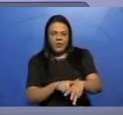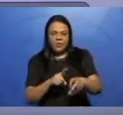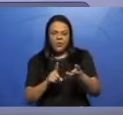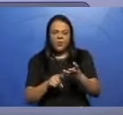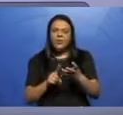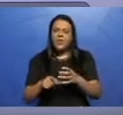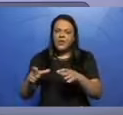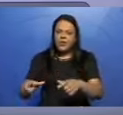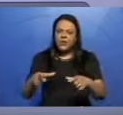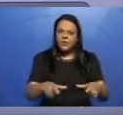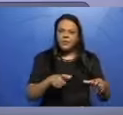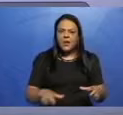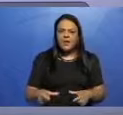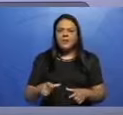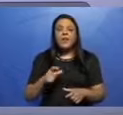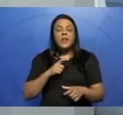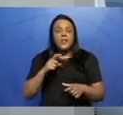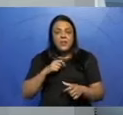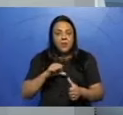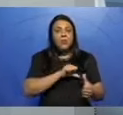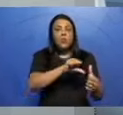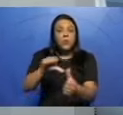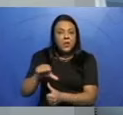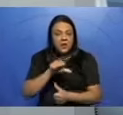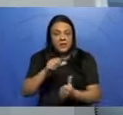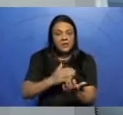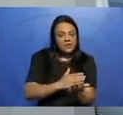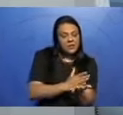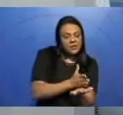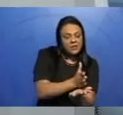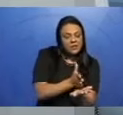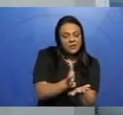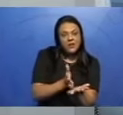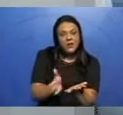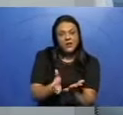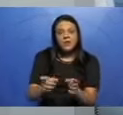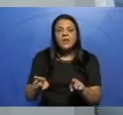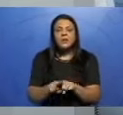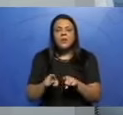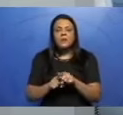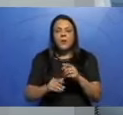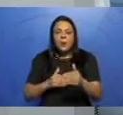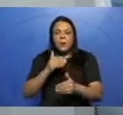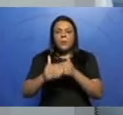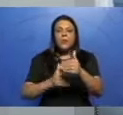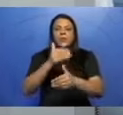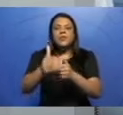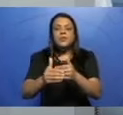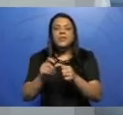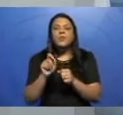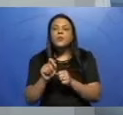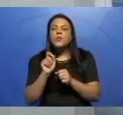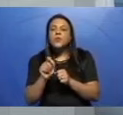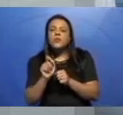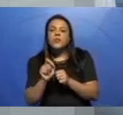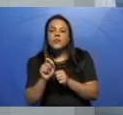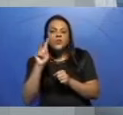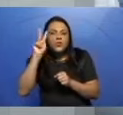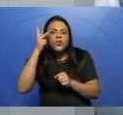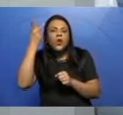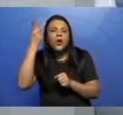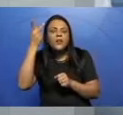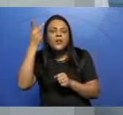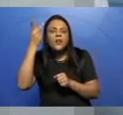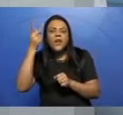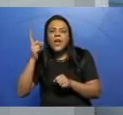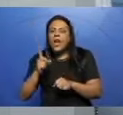Há mudanças nesses fatos. Progressão nos acontecimentos que conduzem a um clímax, né? aquele